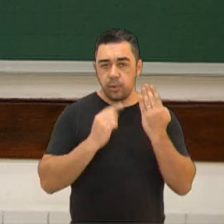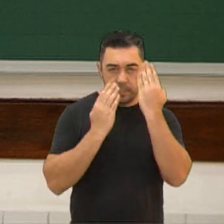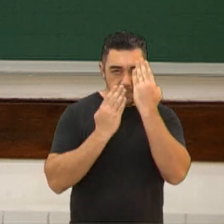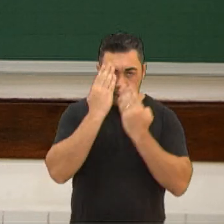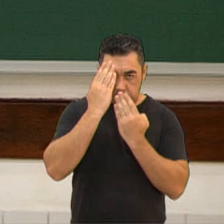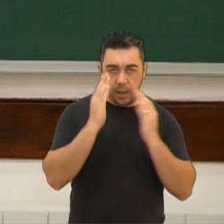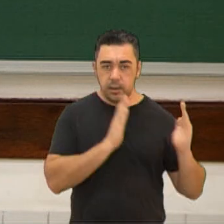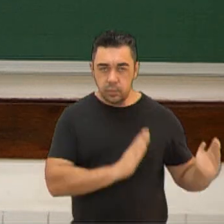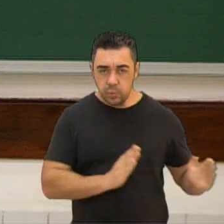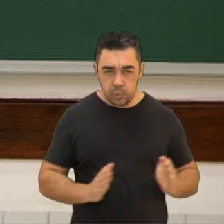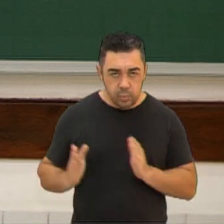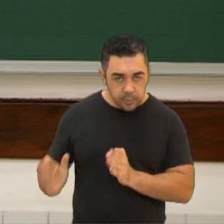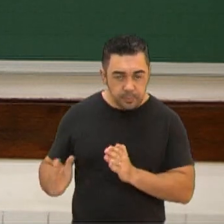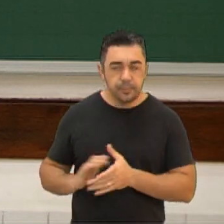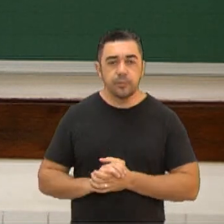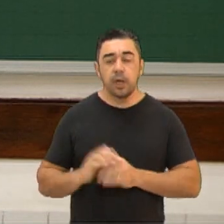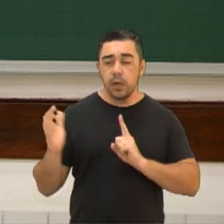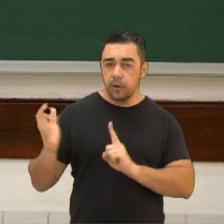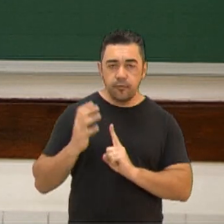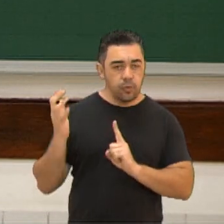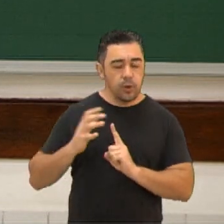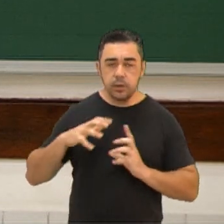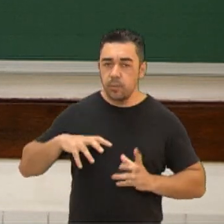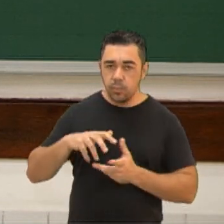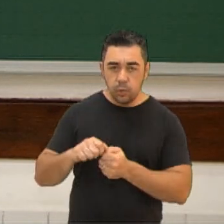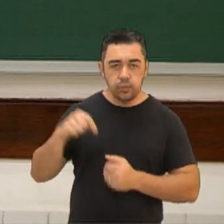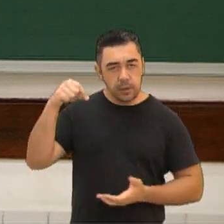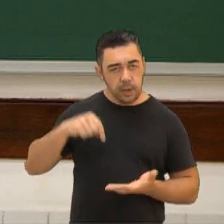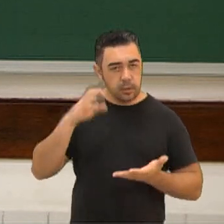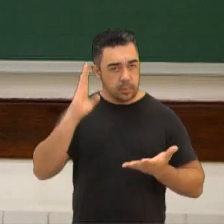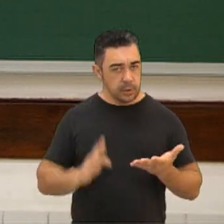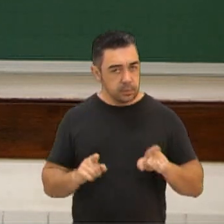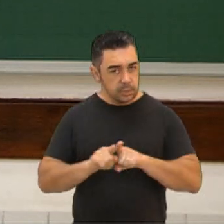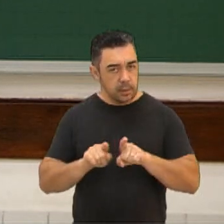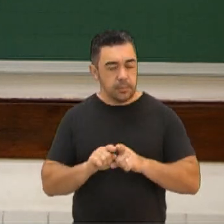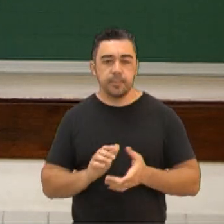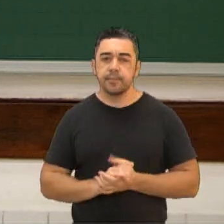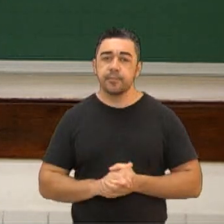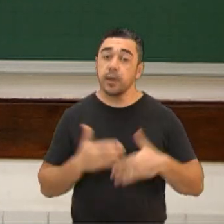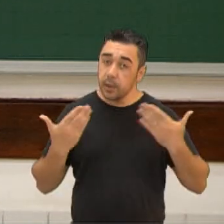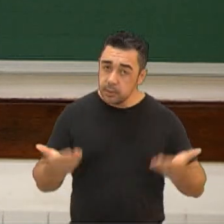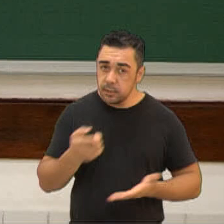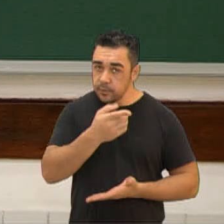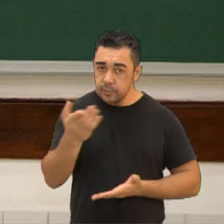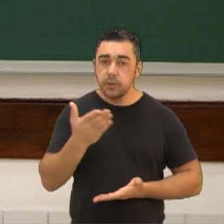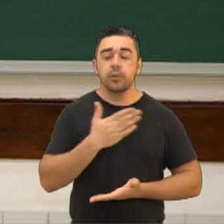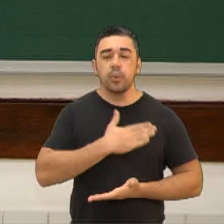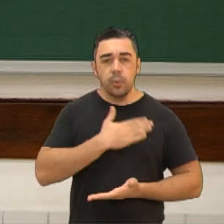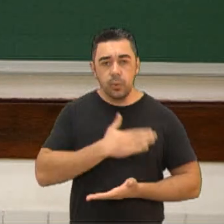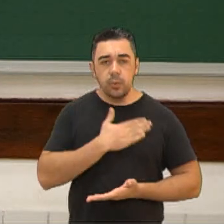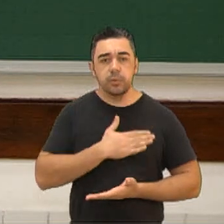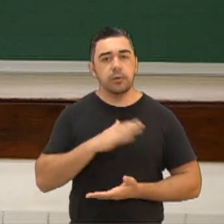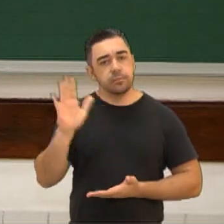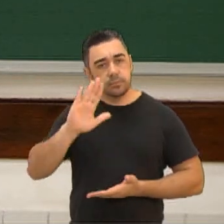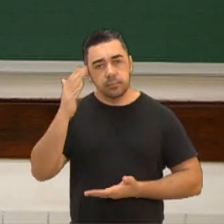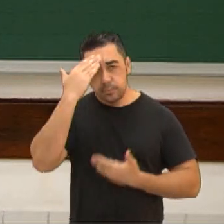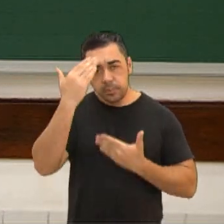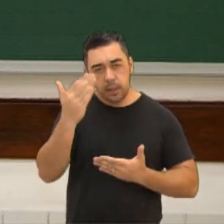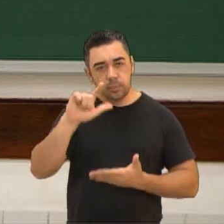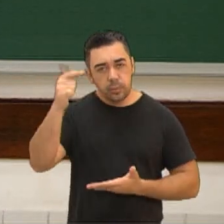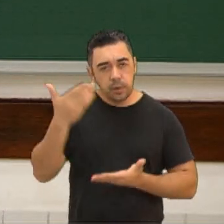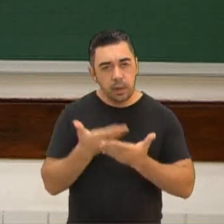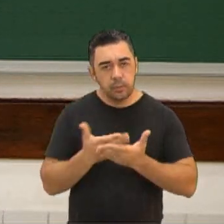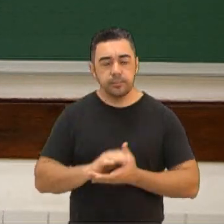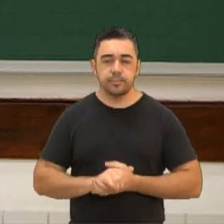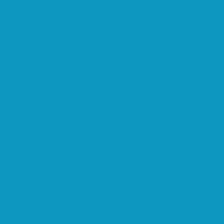várias fases e suas influências em todo o mundo, incluindo no Brasil. Então é isso, gente. Espero que tenham gostado. Obrigado, até a próxima.